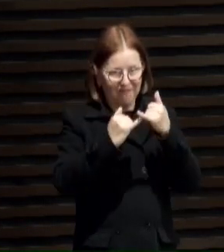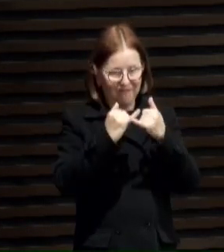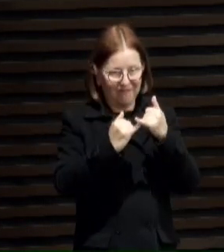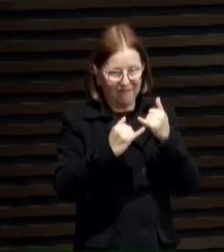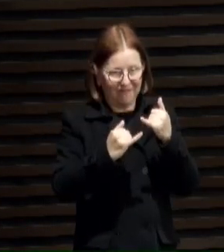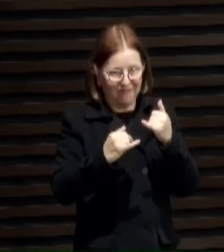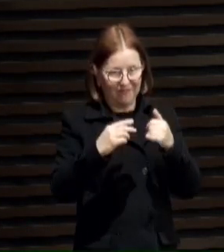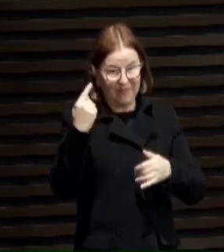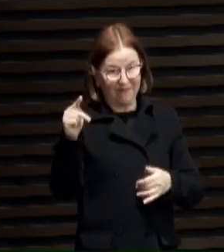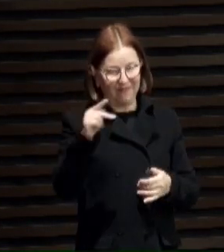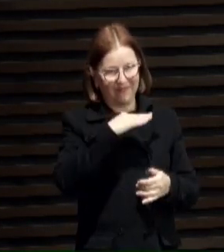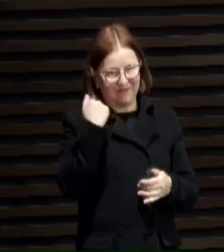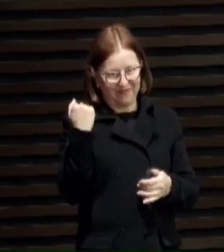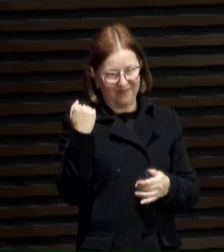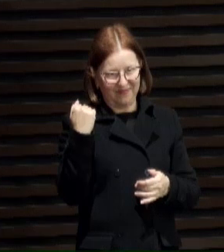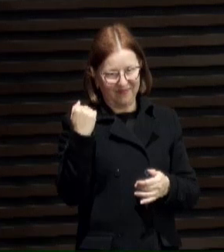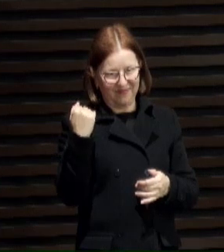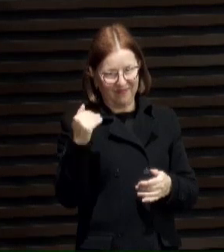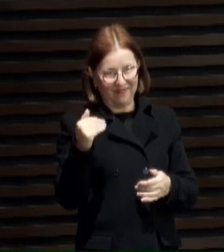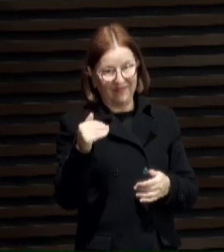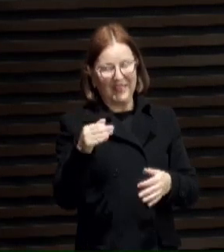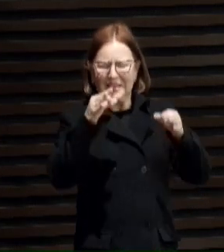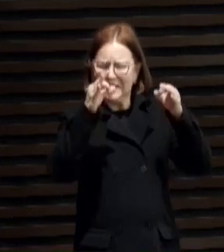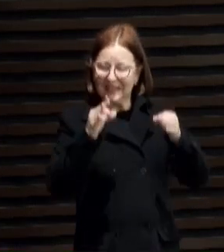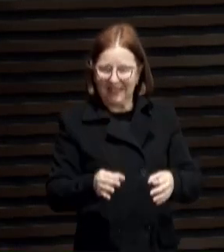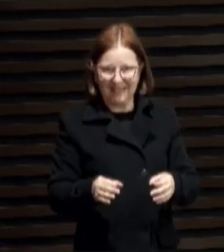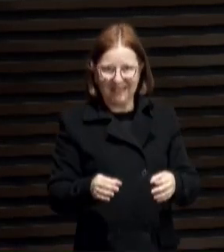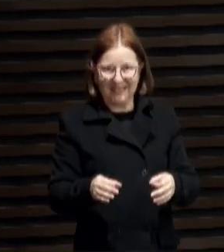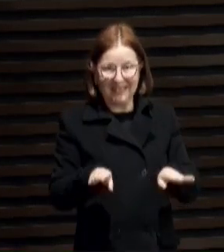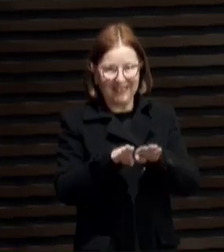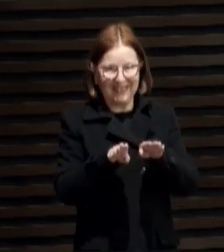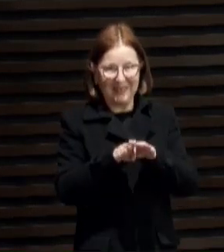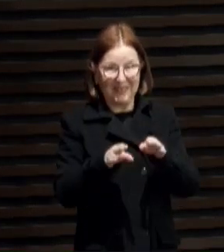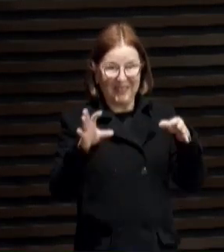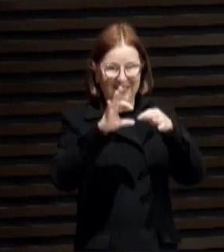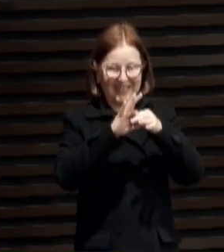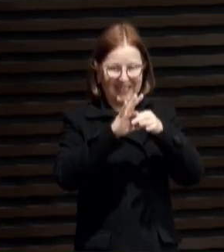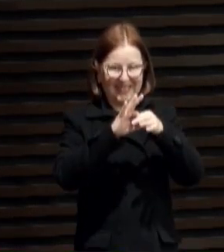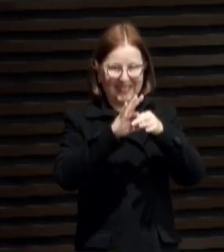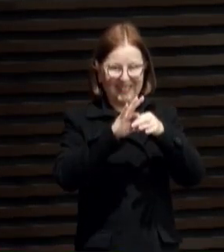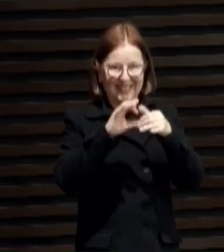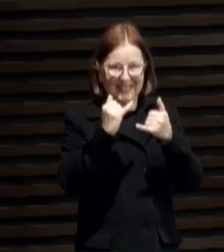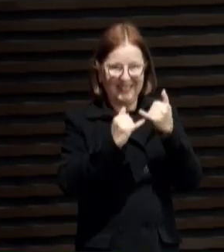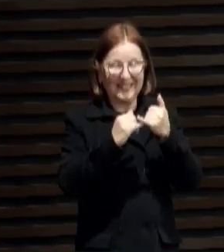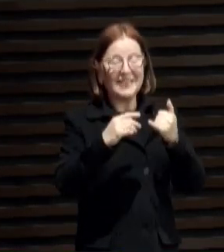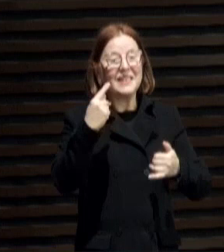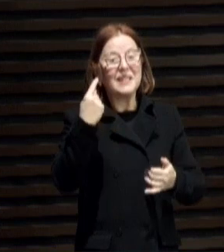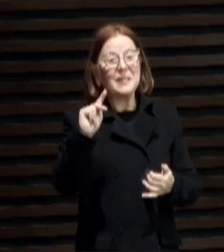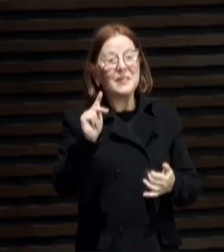semelhança da sua morte, certamente o seremos também na semelhança da sua